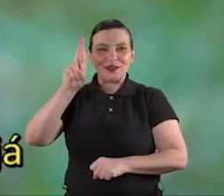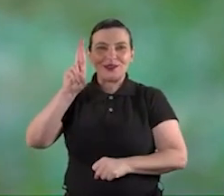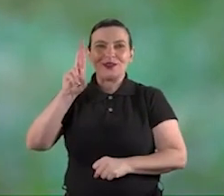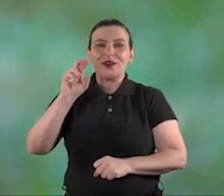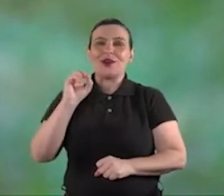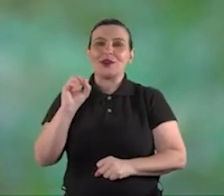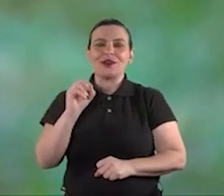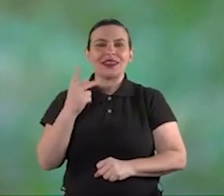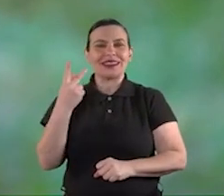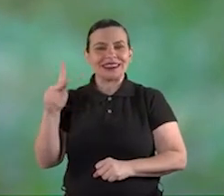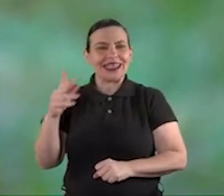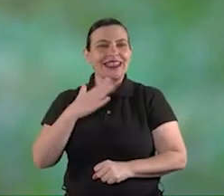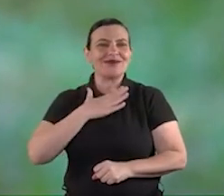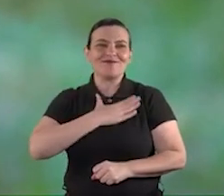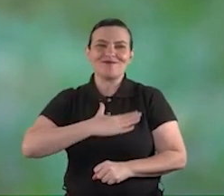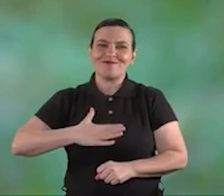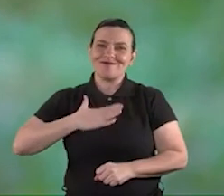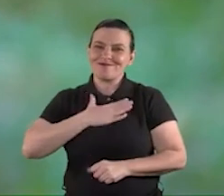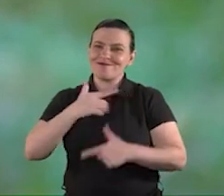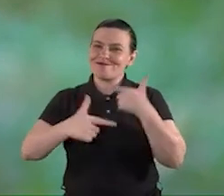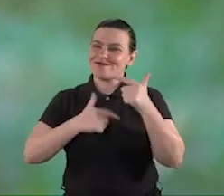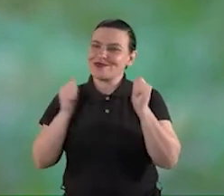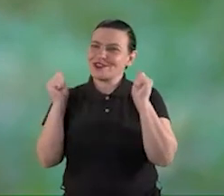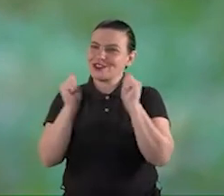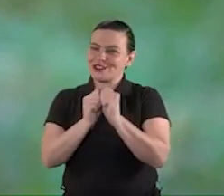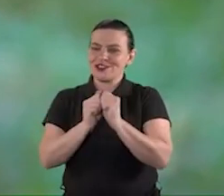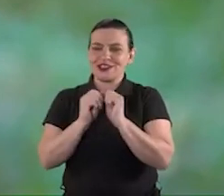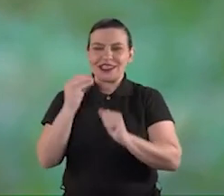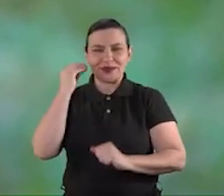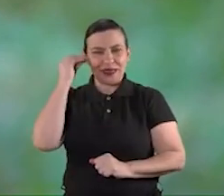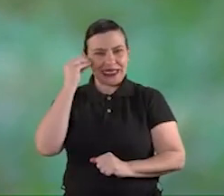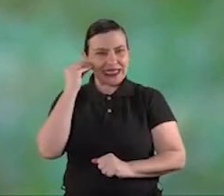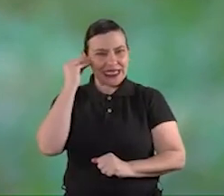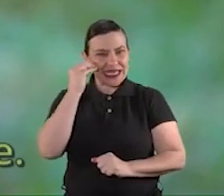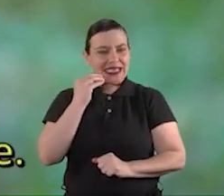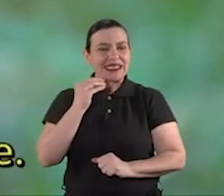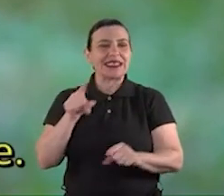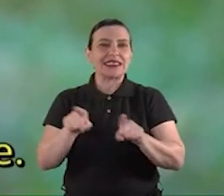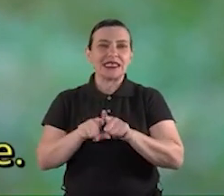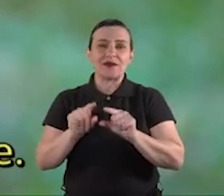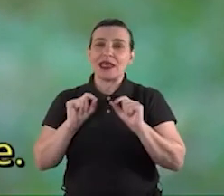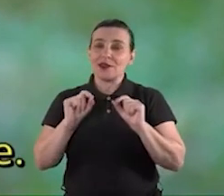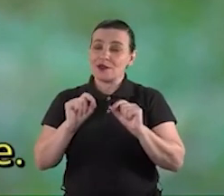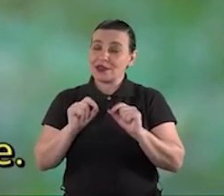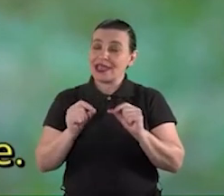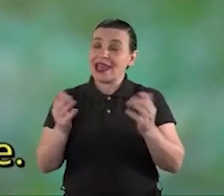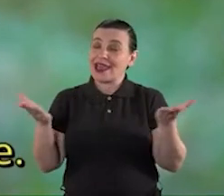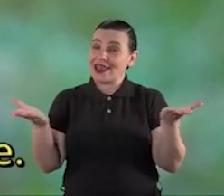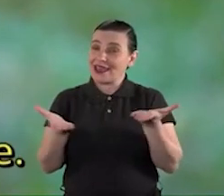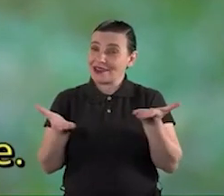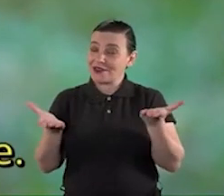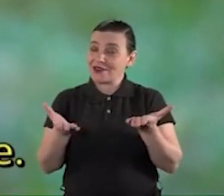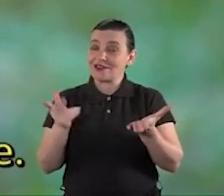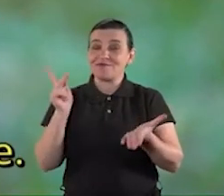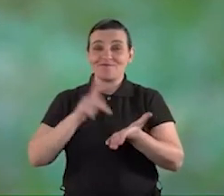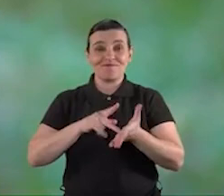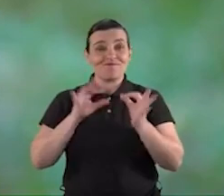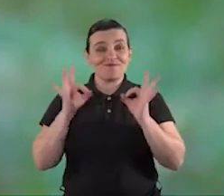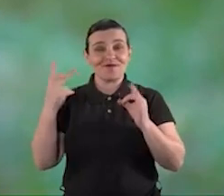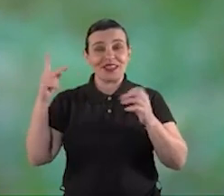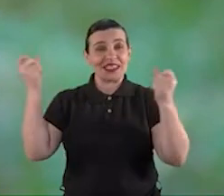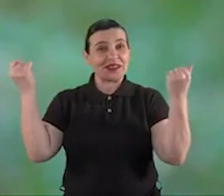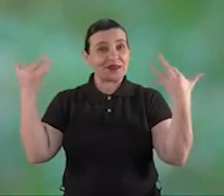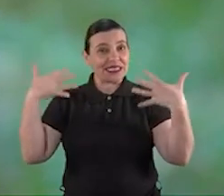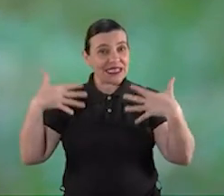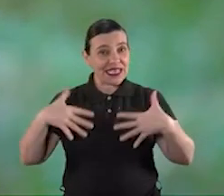tem sido um prazer trabalhar com ele jamais um ano uma preciso sua experiência e neste caso realmente Aprecia a